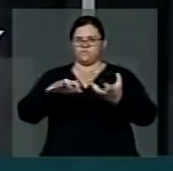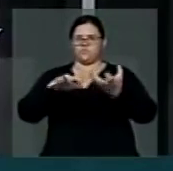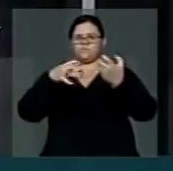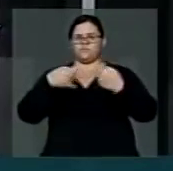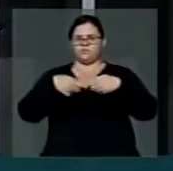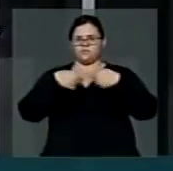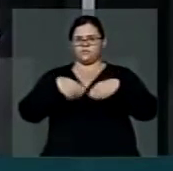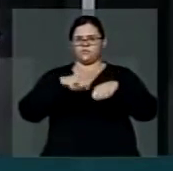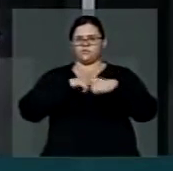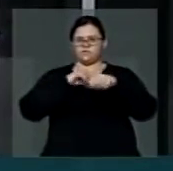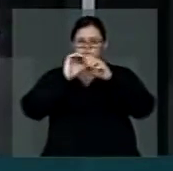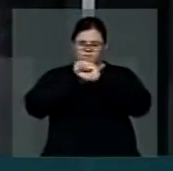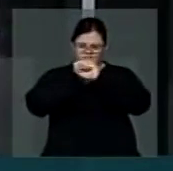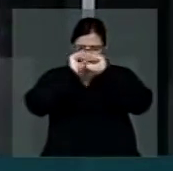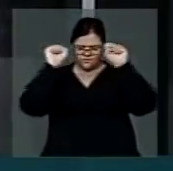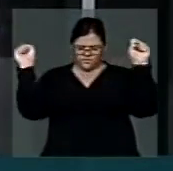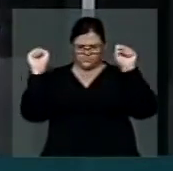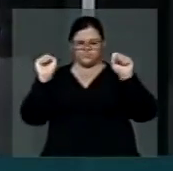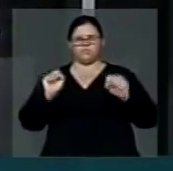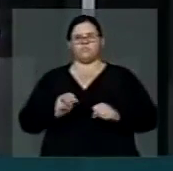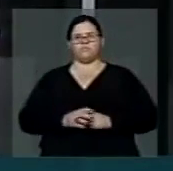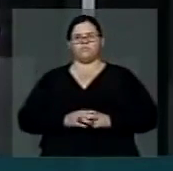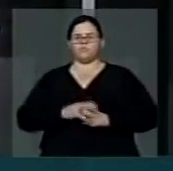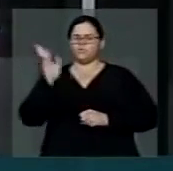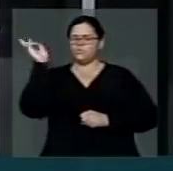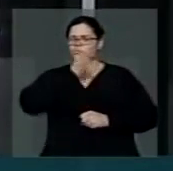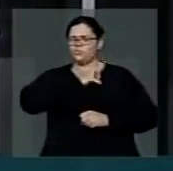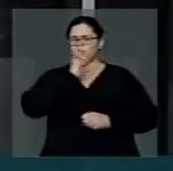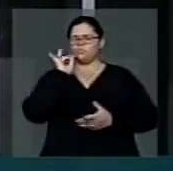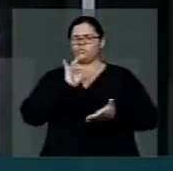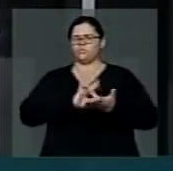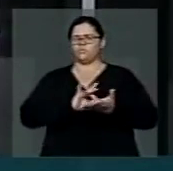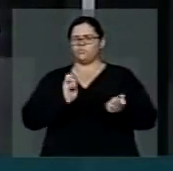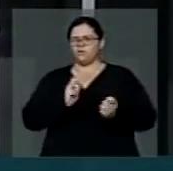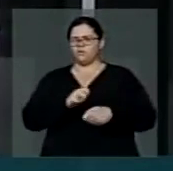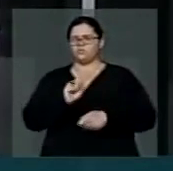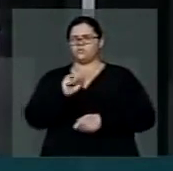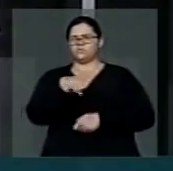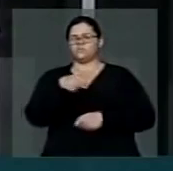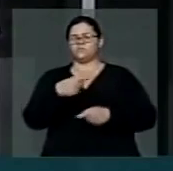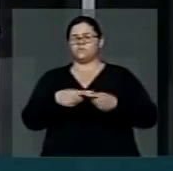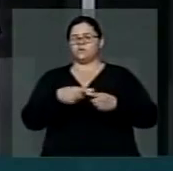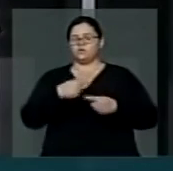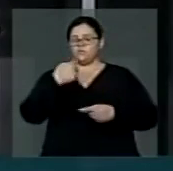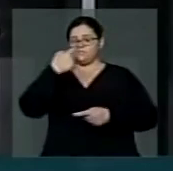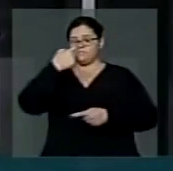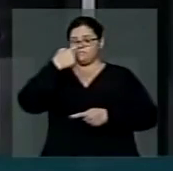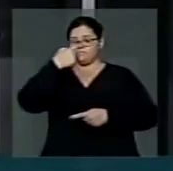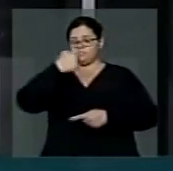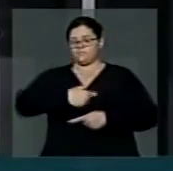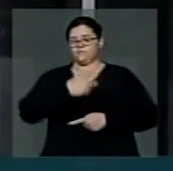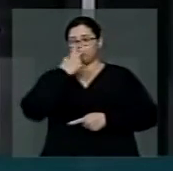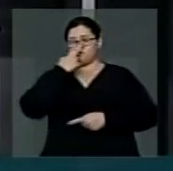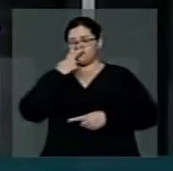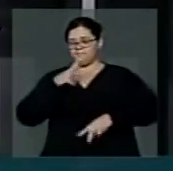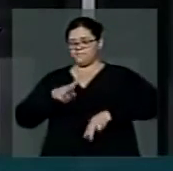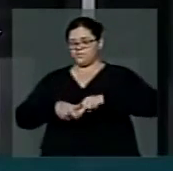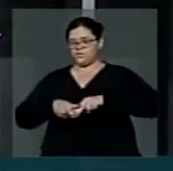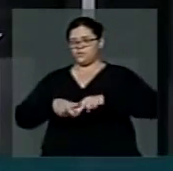deve libertar-se com a urgência possível da condição de refém